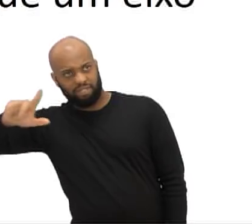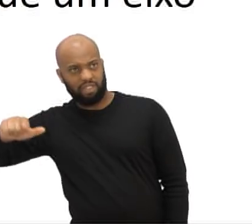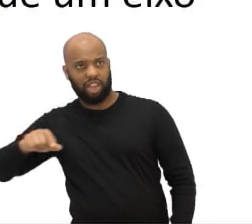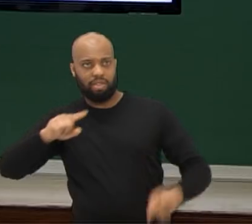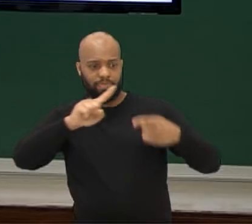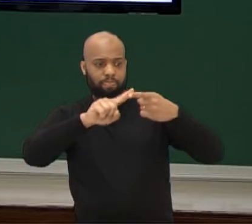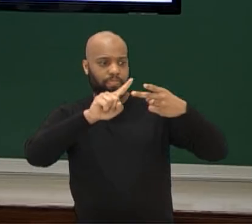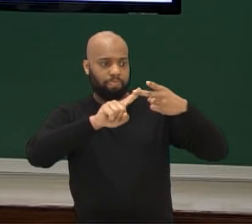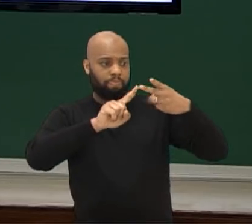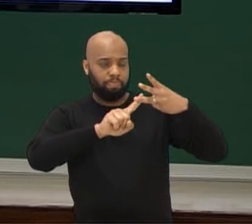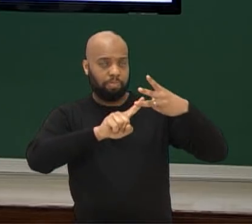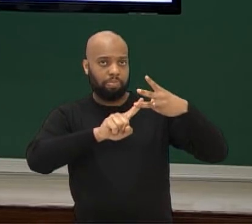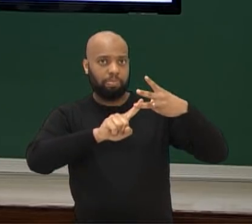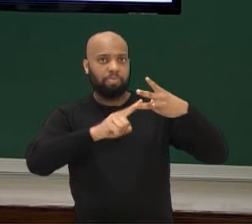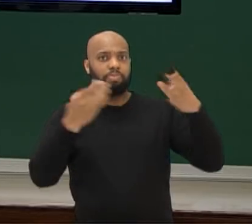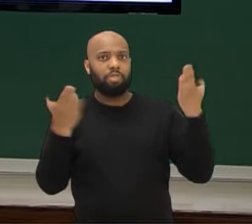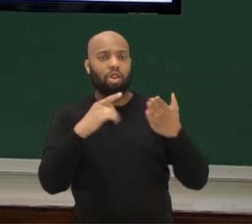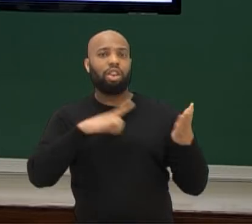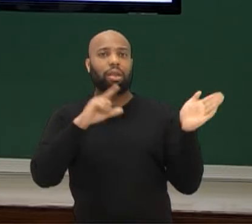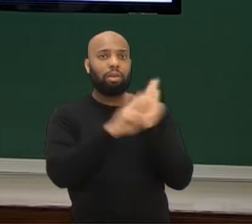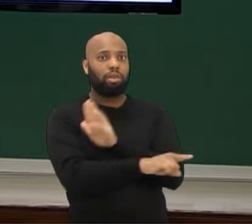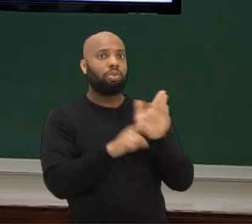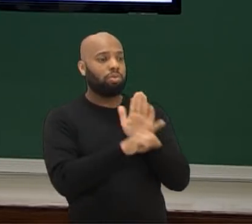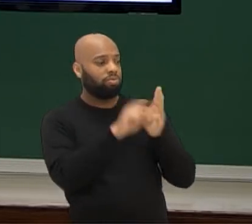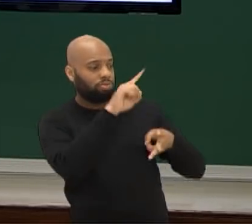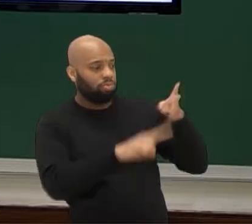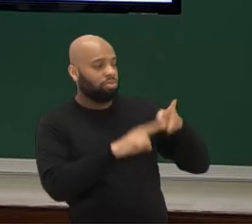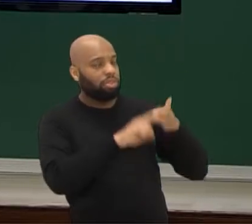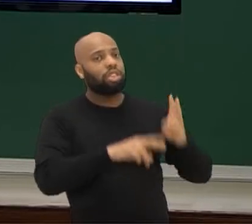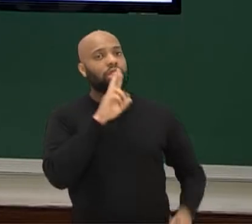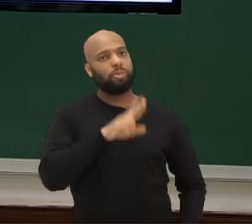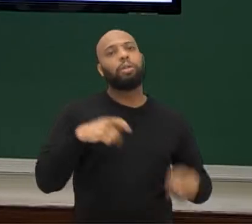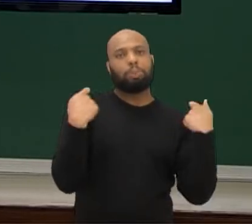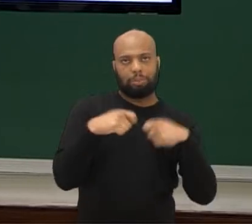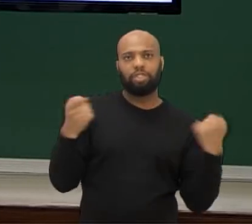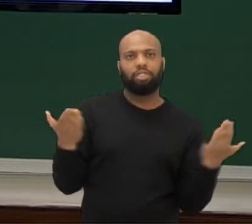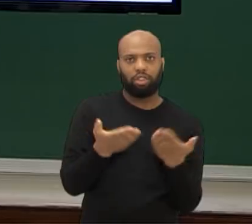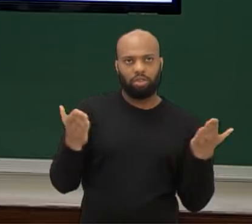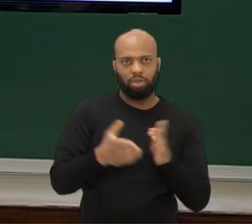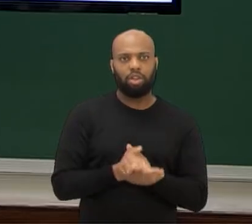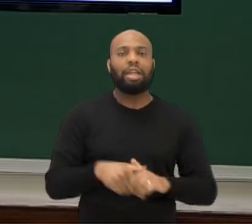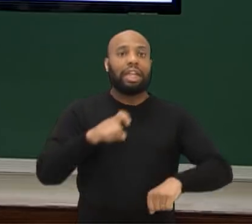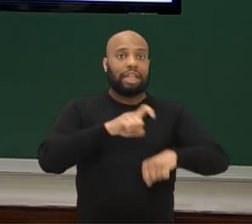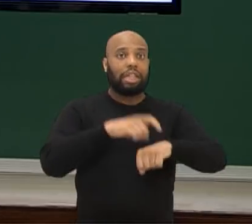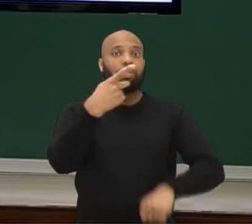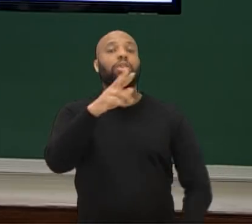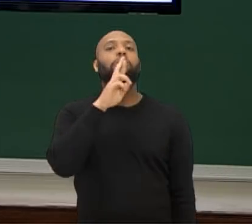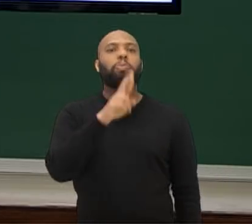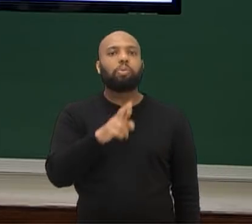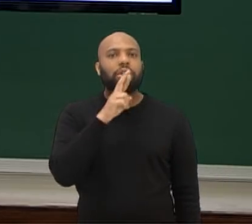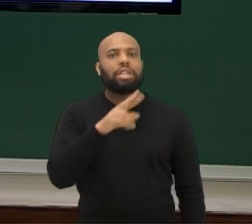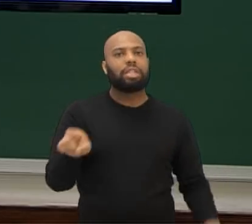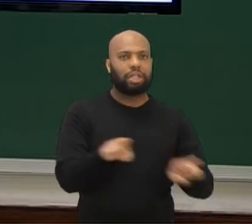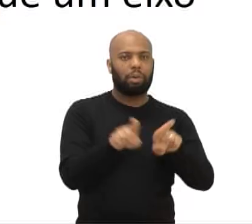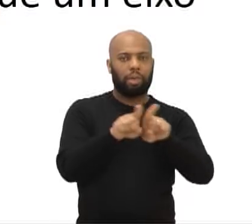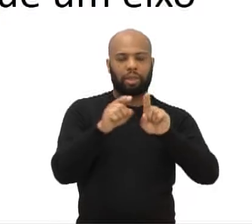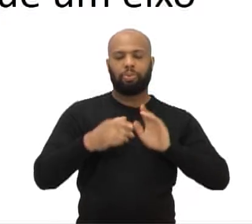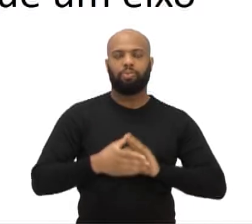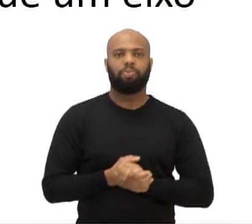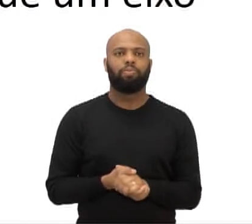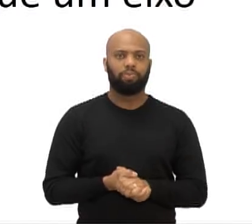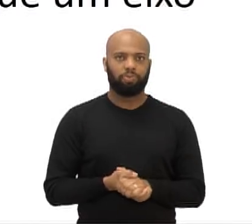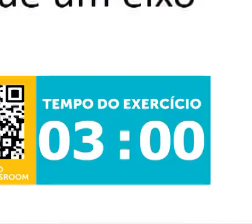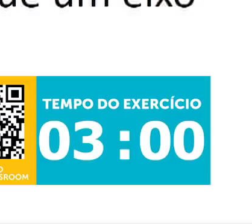letra A, B e C. São 3 respostas ali nessa questão. Um tempo para vocês identificarem.